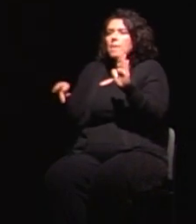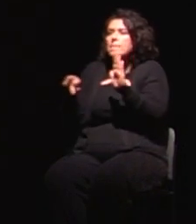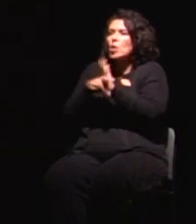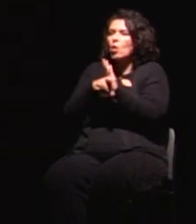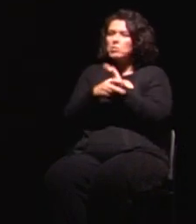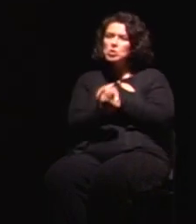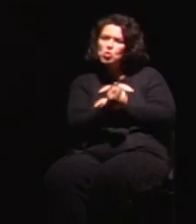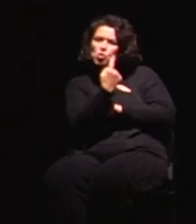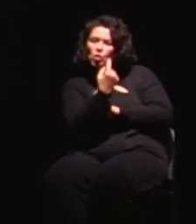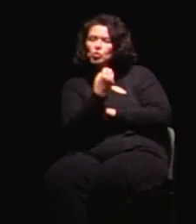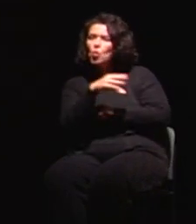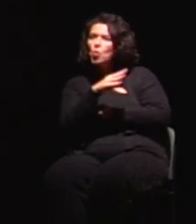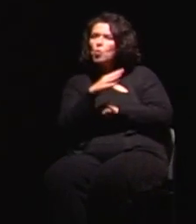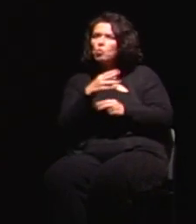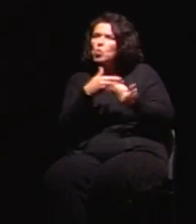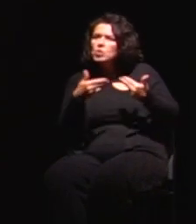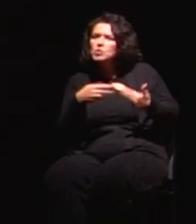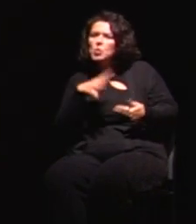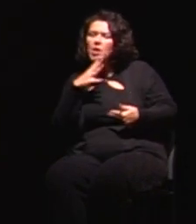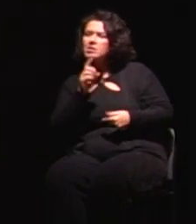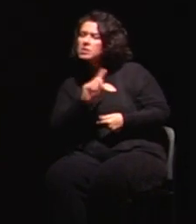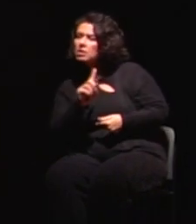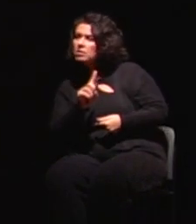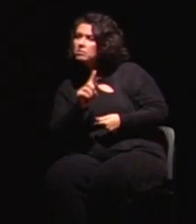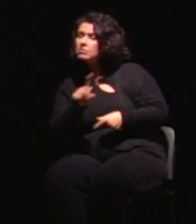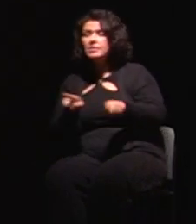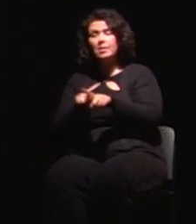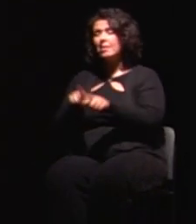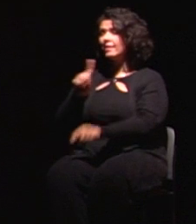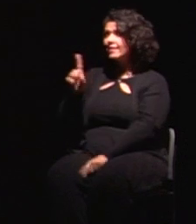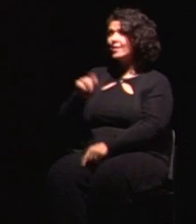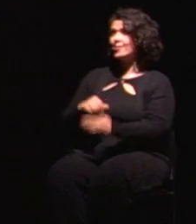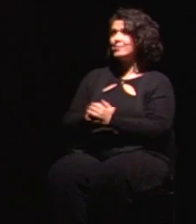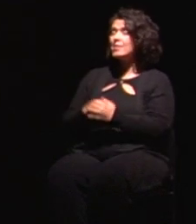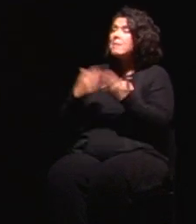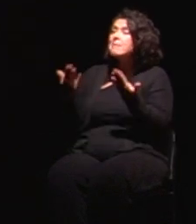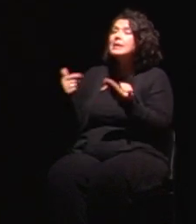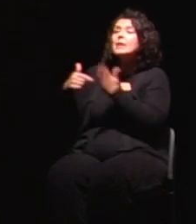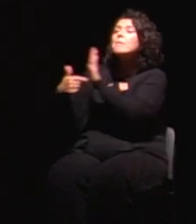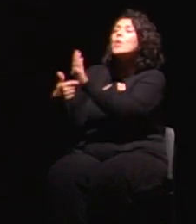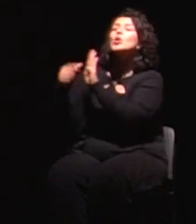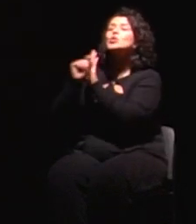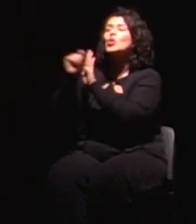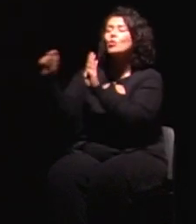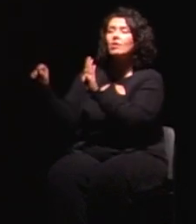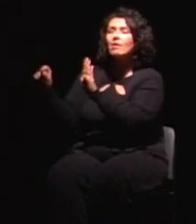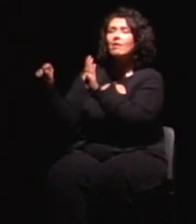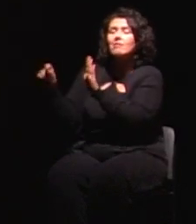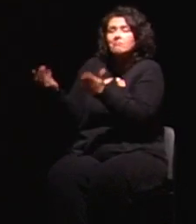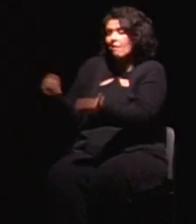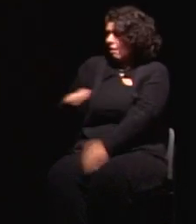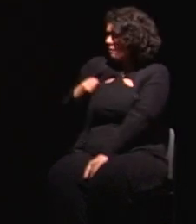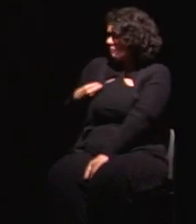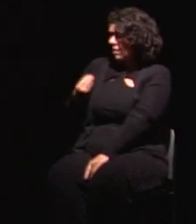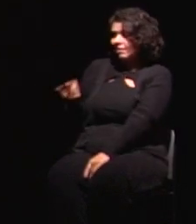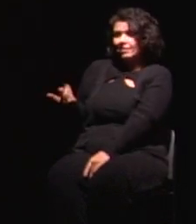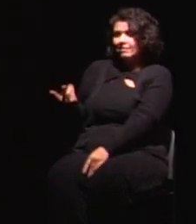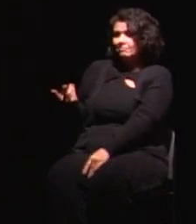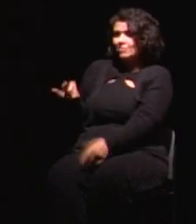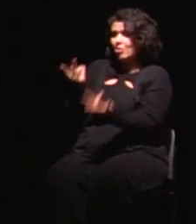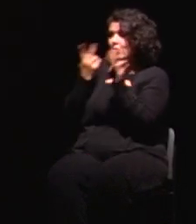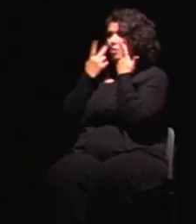exóticos ou desconhecidos, né? Então, ela está nos mostrando justamente a vida no cotidiano,